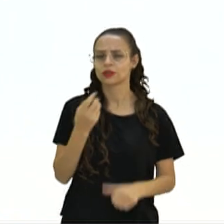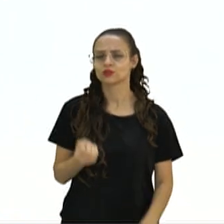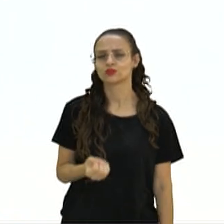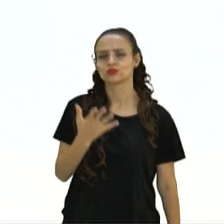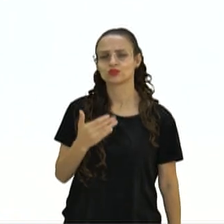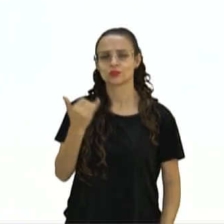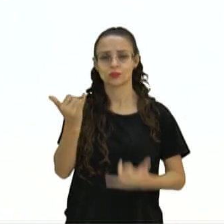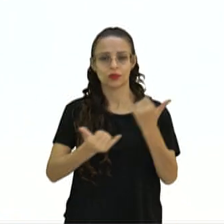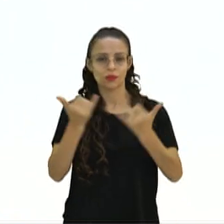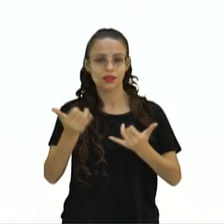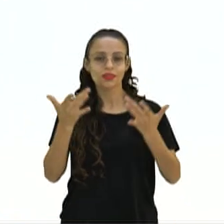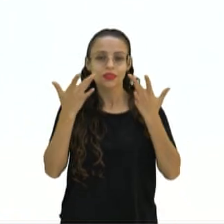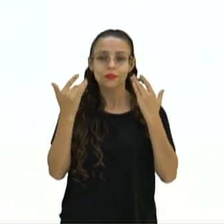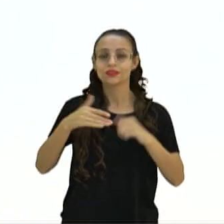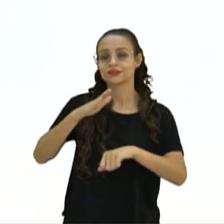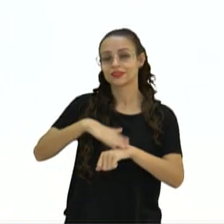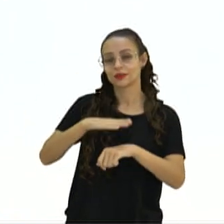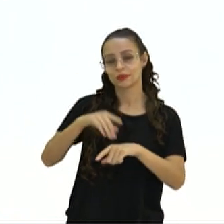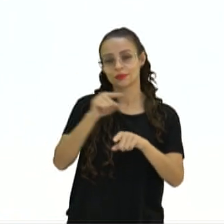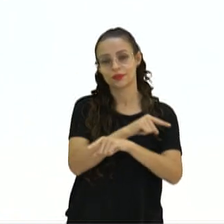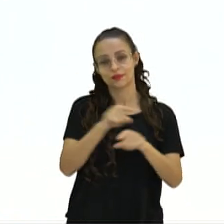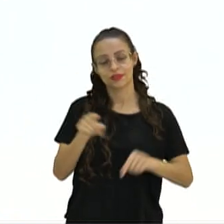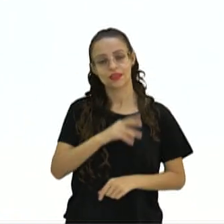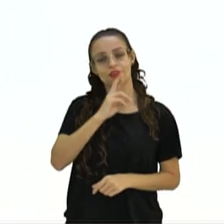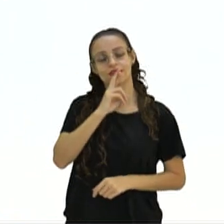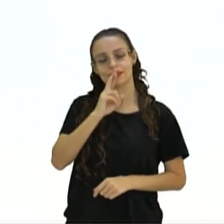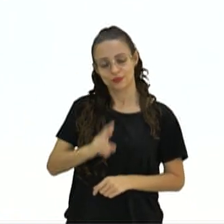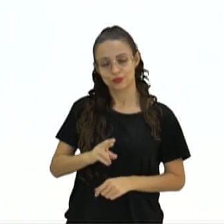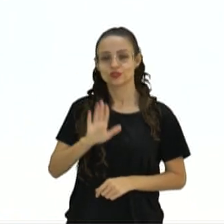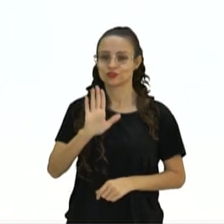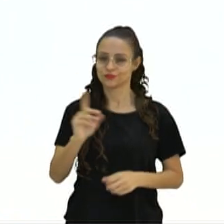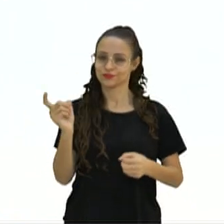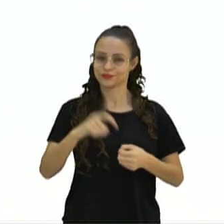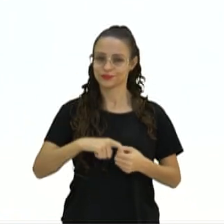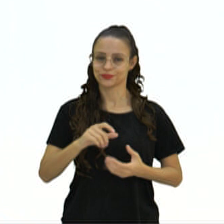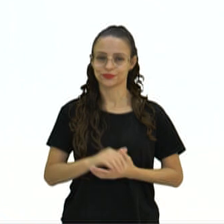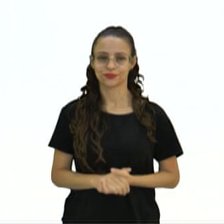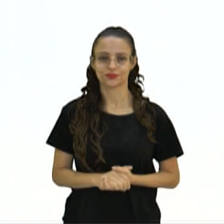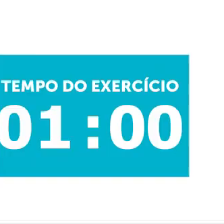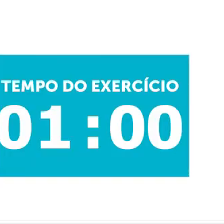jogos dramáticos? Um tempinho para vocês realizar esse exercício e já voltamos.